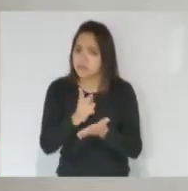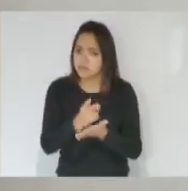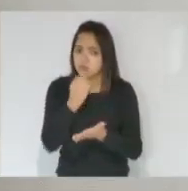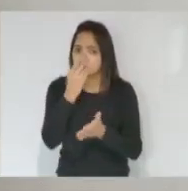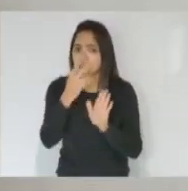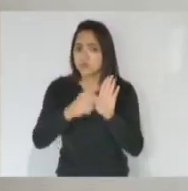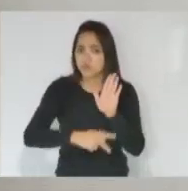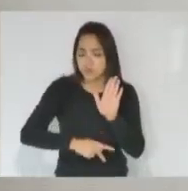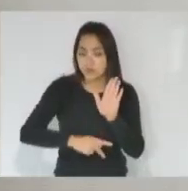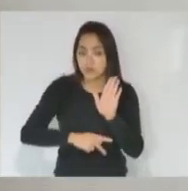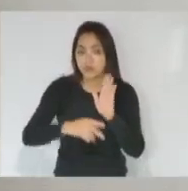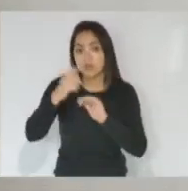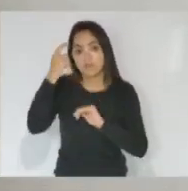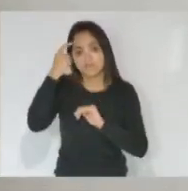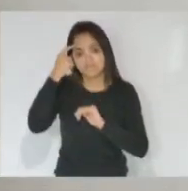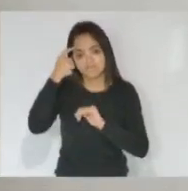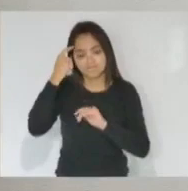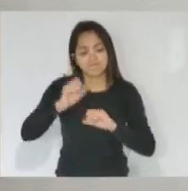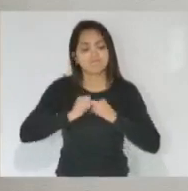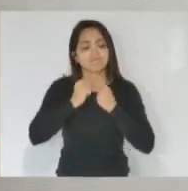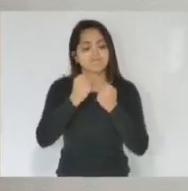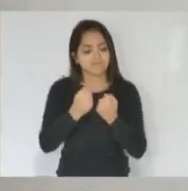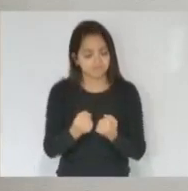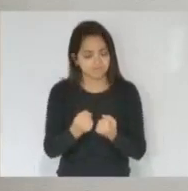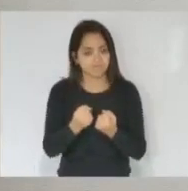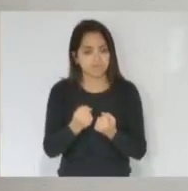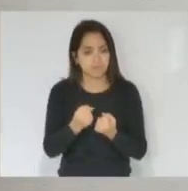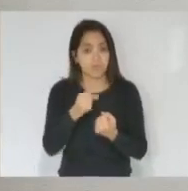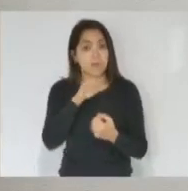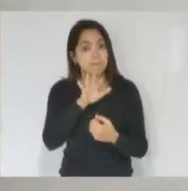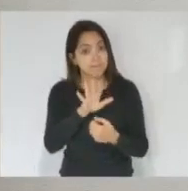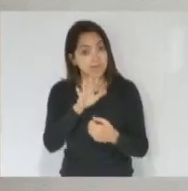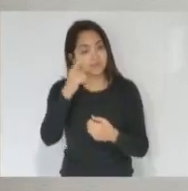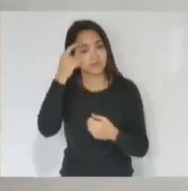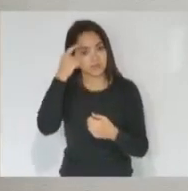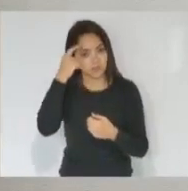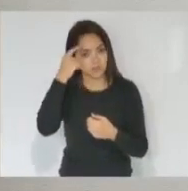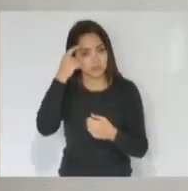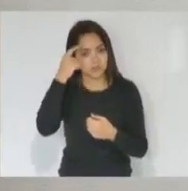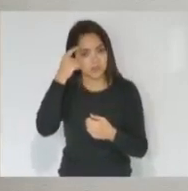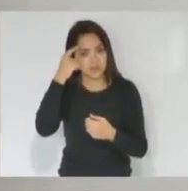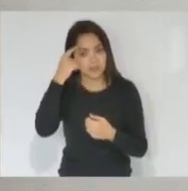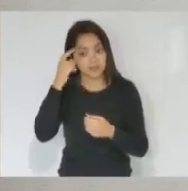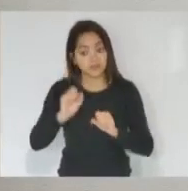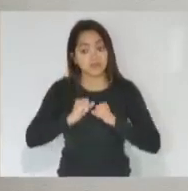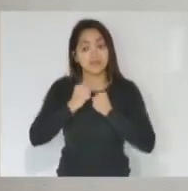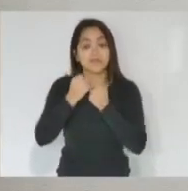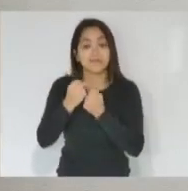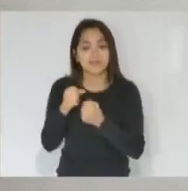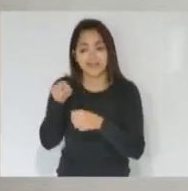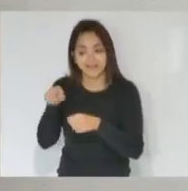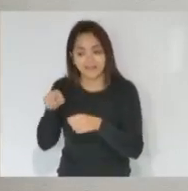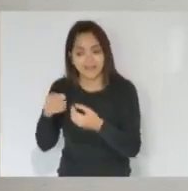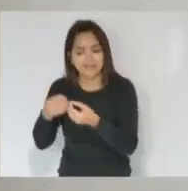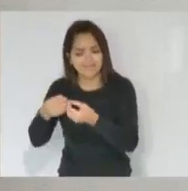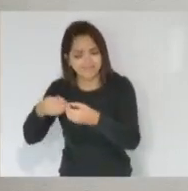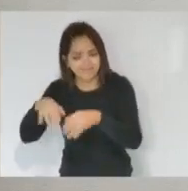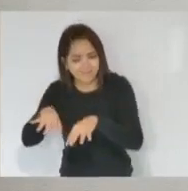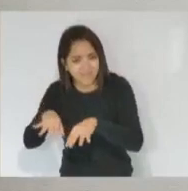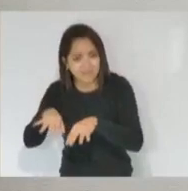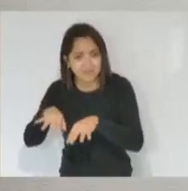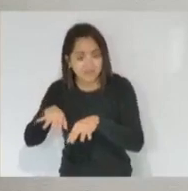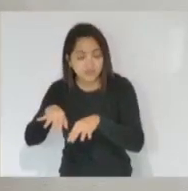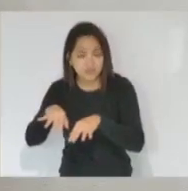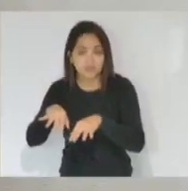tive consciência de defender. Mas também tenho consciência de defender aqueles que prejudicam o desenvolvimento e como